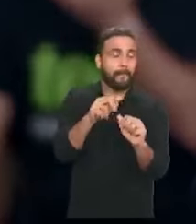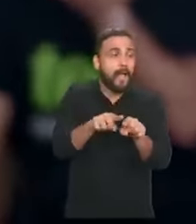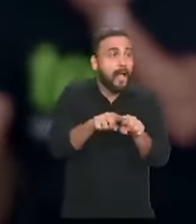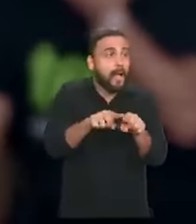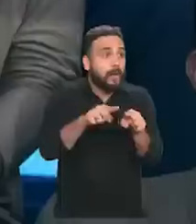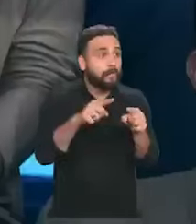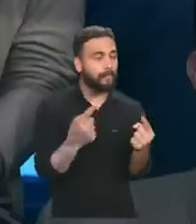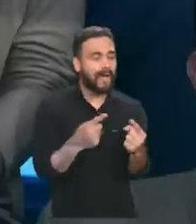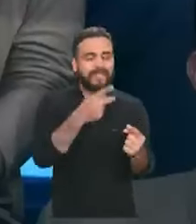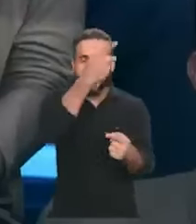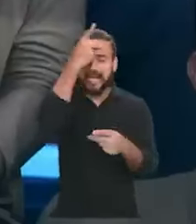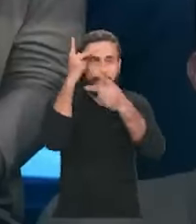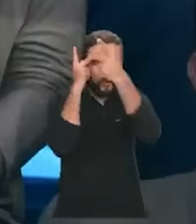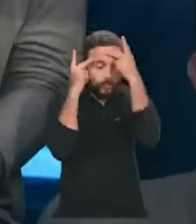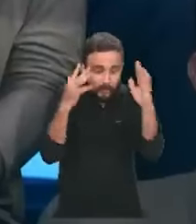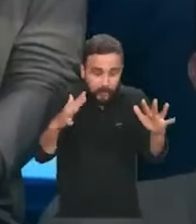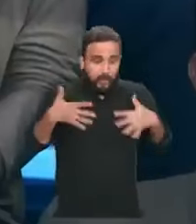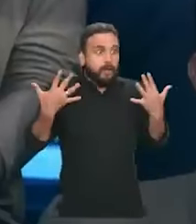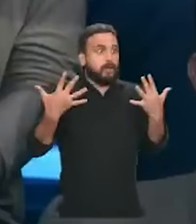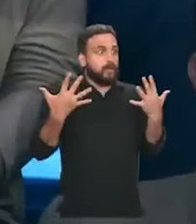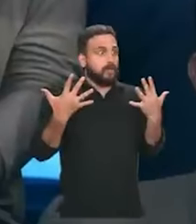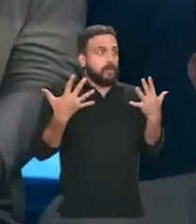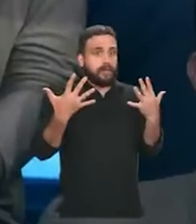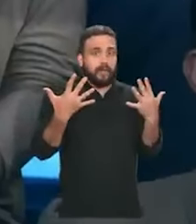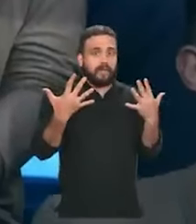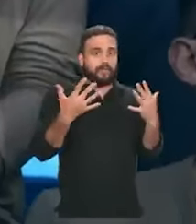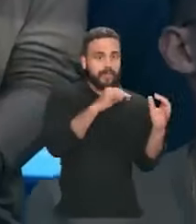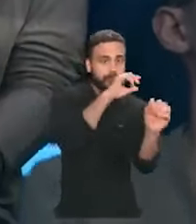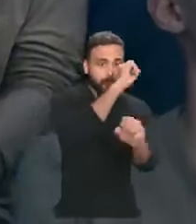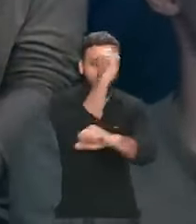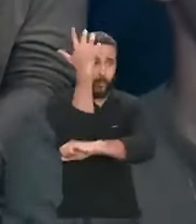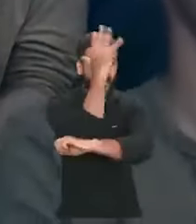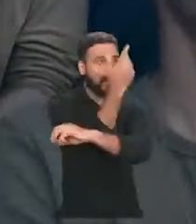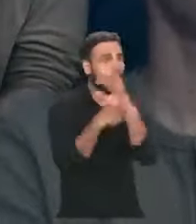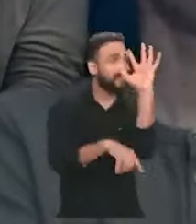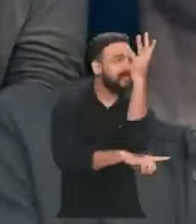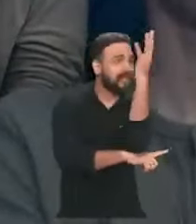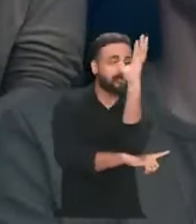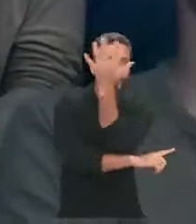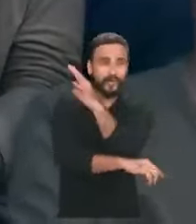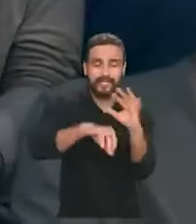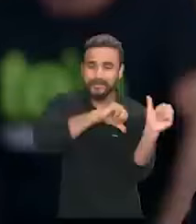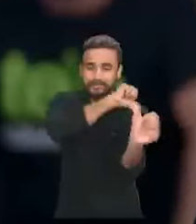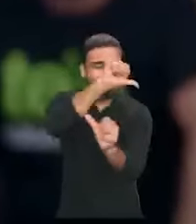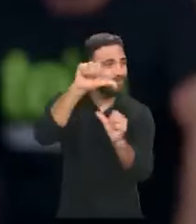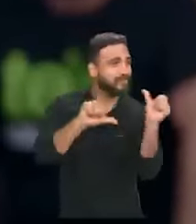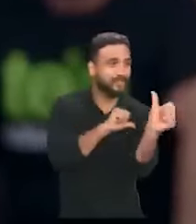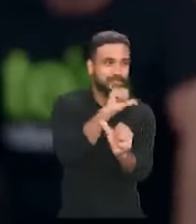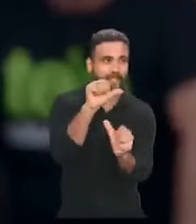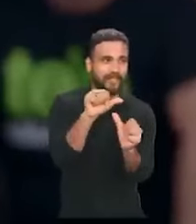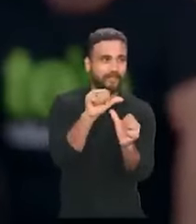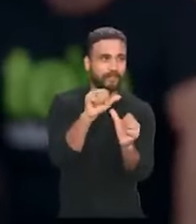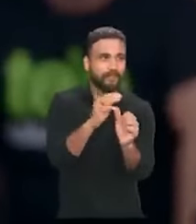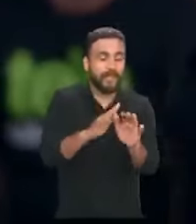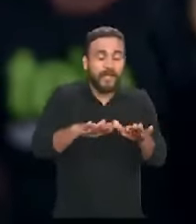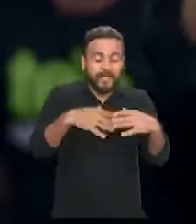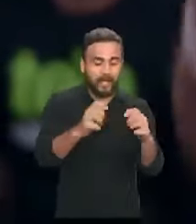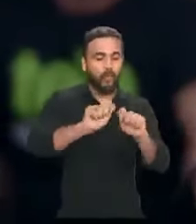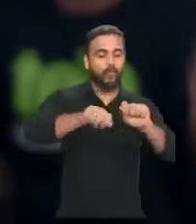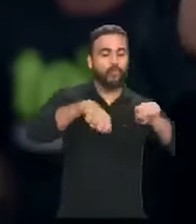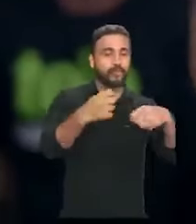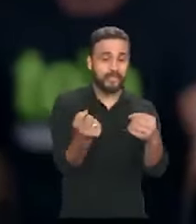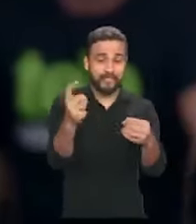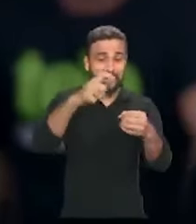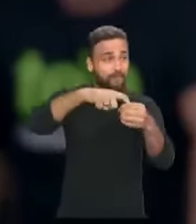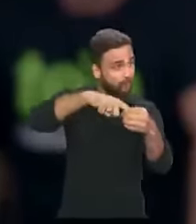e o bramido das ondas então fica evidente que quando chegasse o tempo da volta de Cristo as